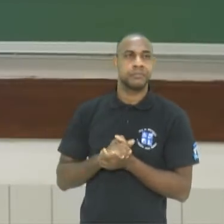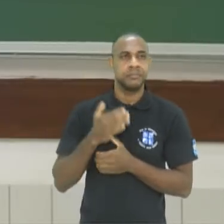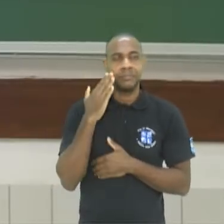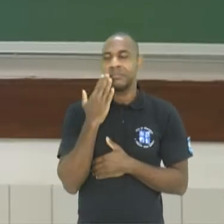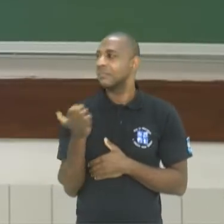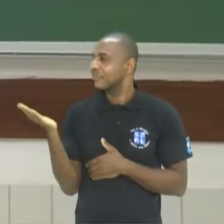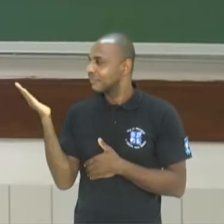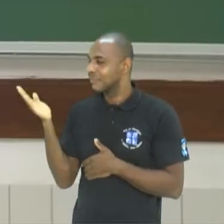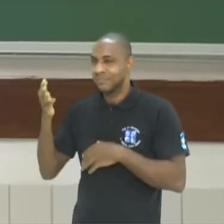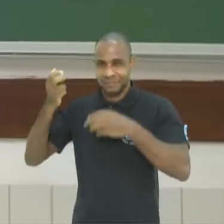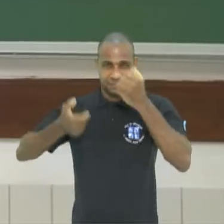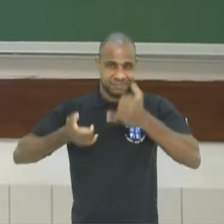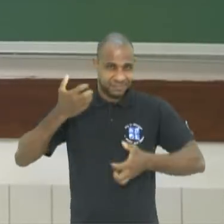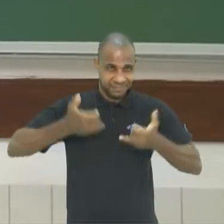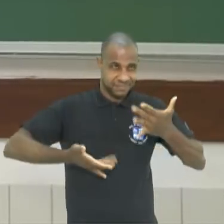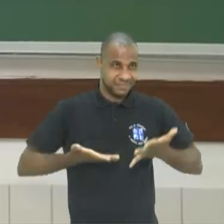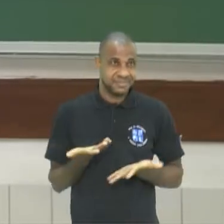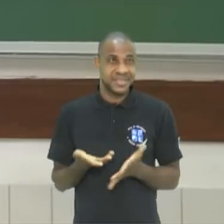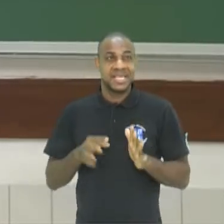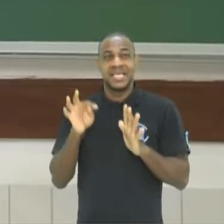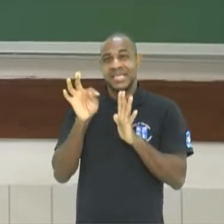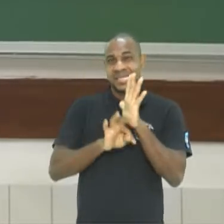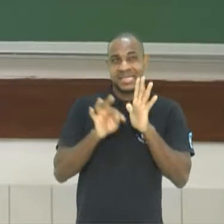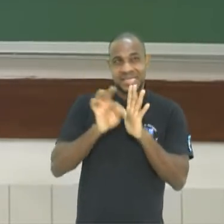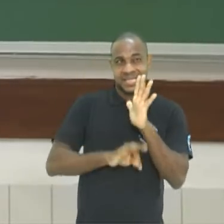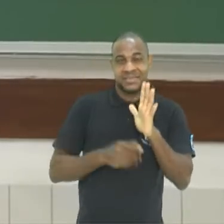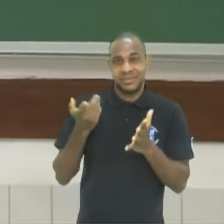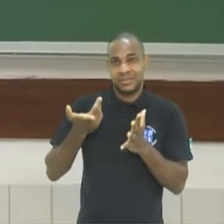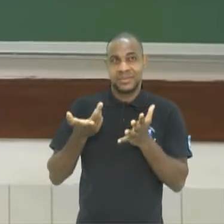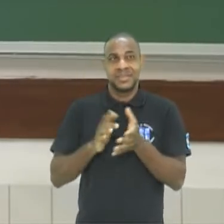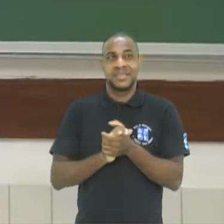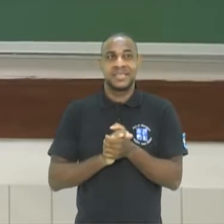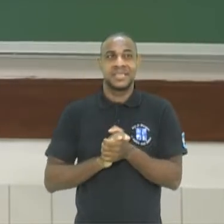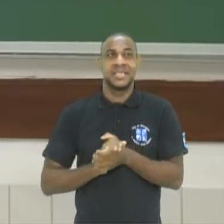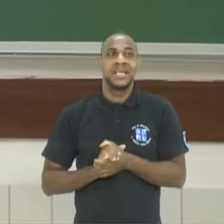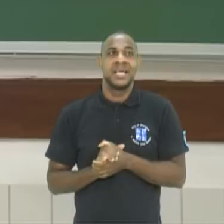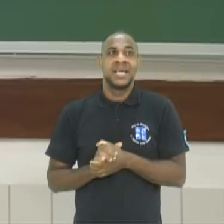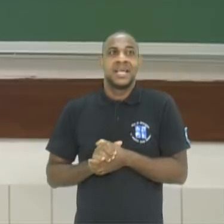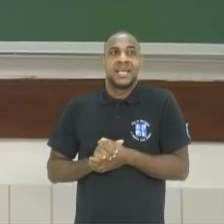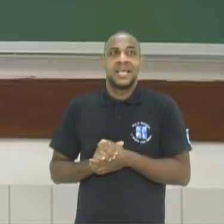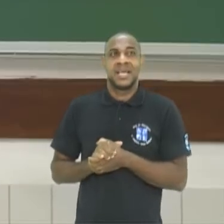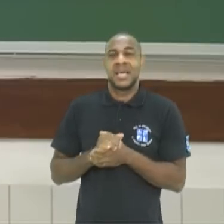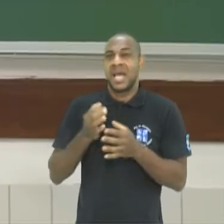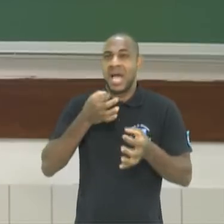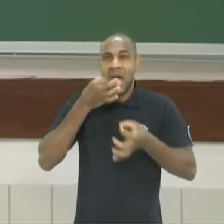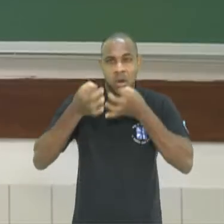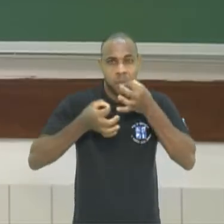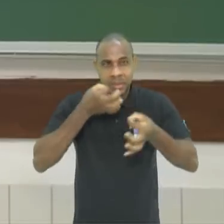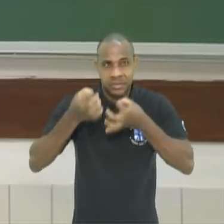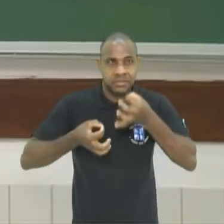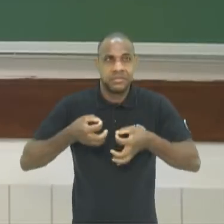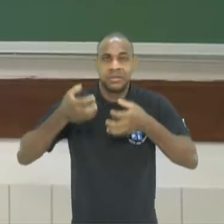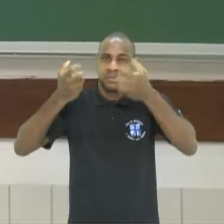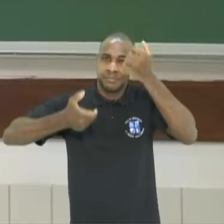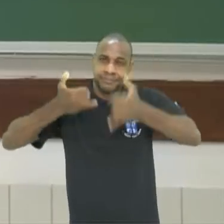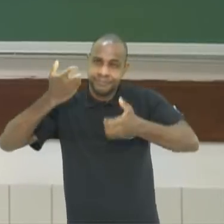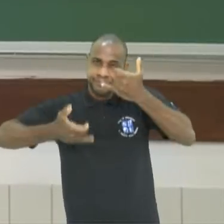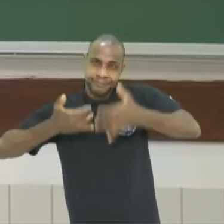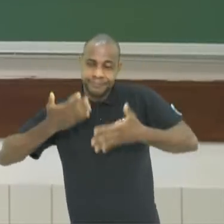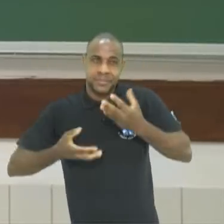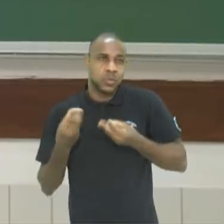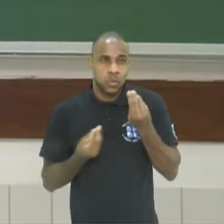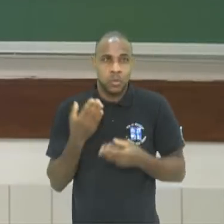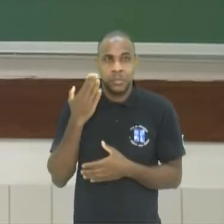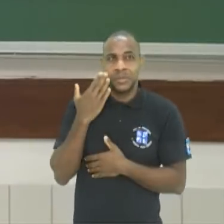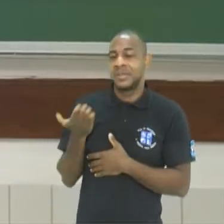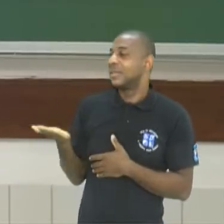já que nós vamos falar de texto dissertativo argumentativo, vou pedir para que vocês coloquem aí no caderno o que vocês entendem,